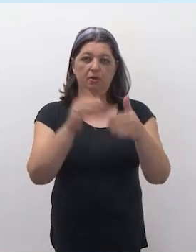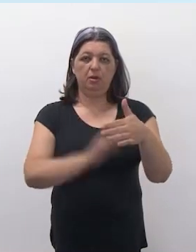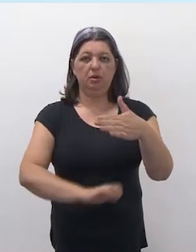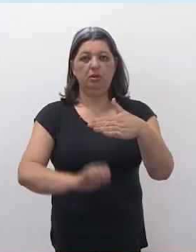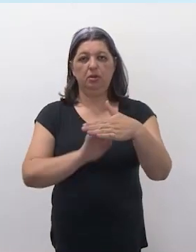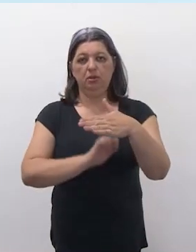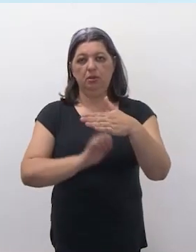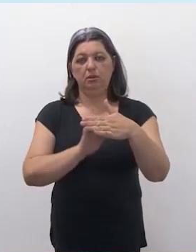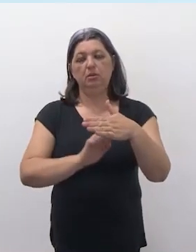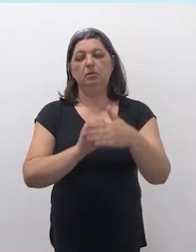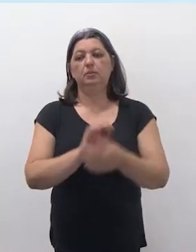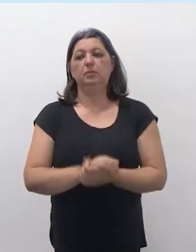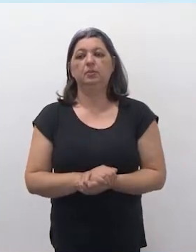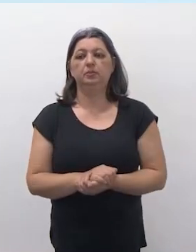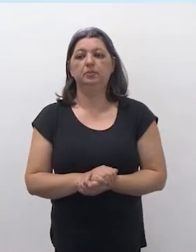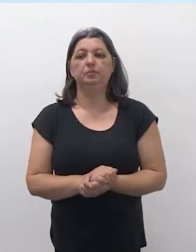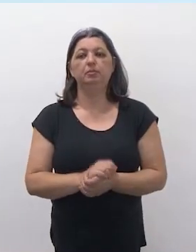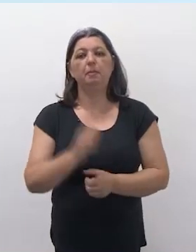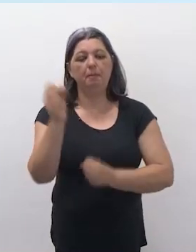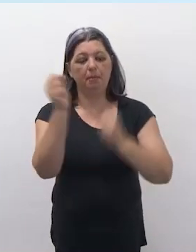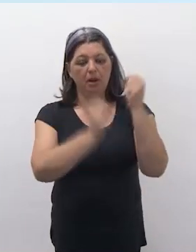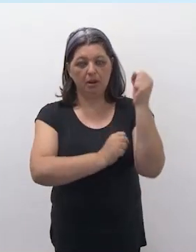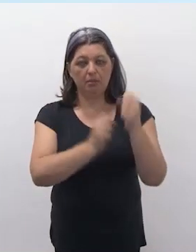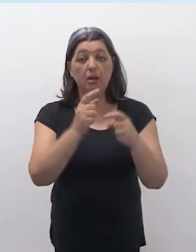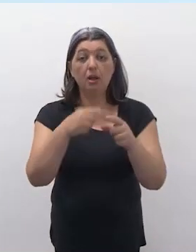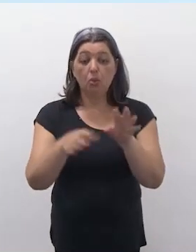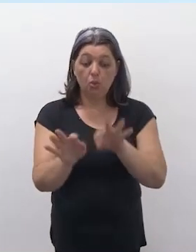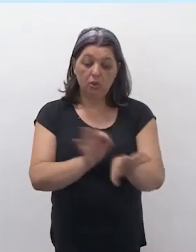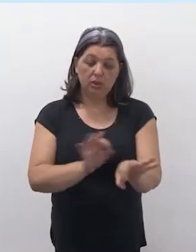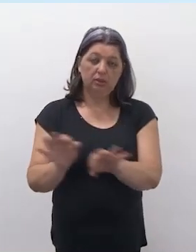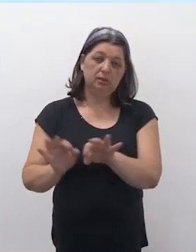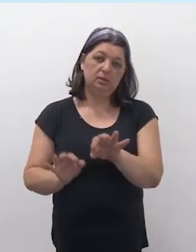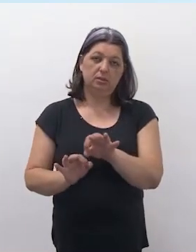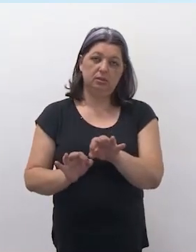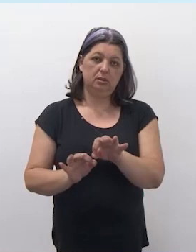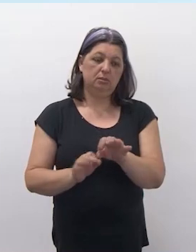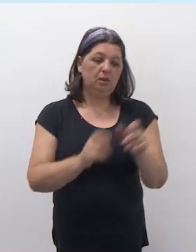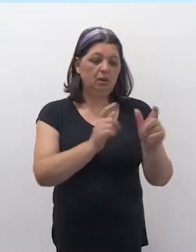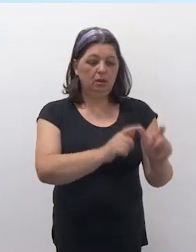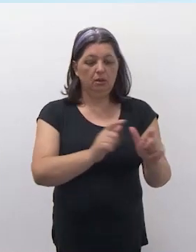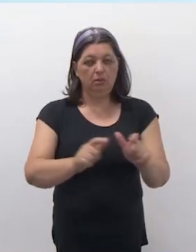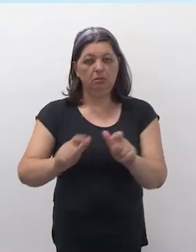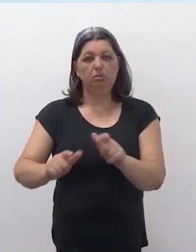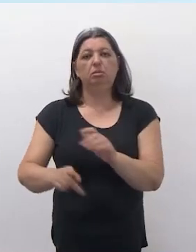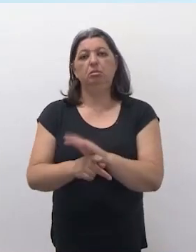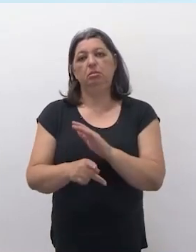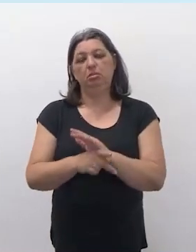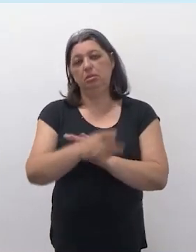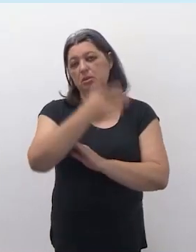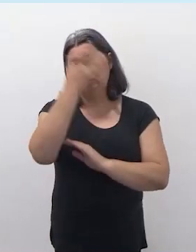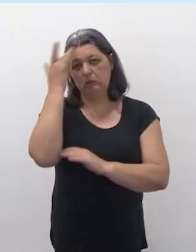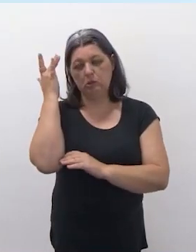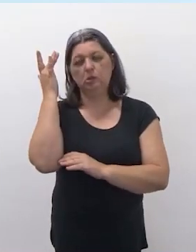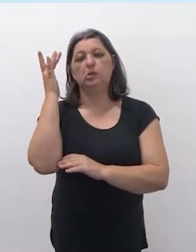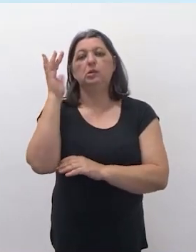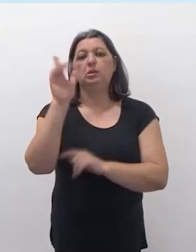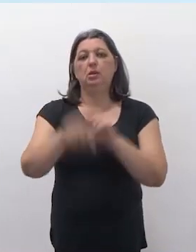na industrialização, e a partir daí a organização de setores da sociedade, como os operários,